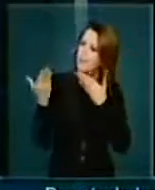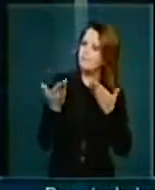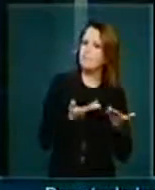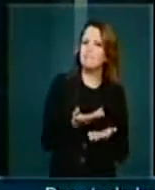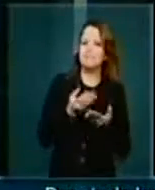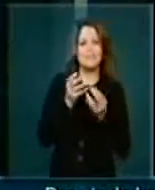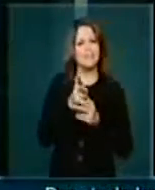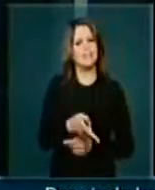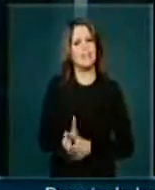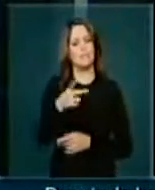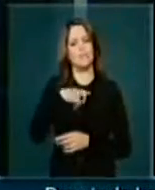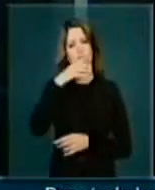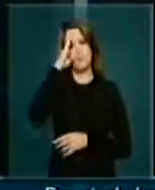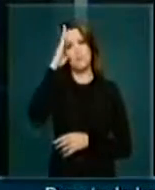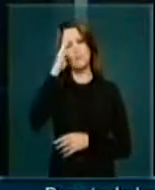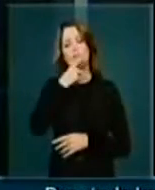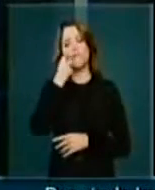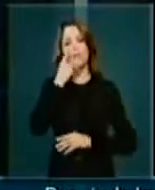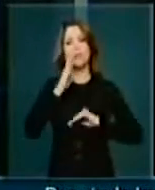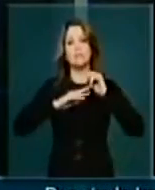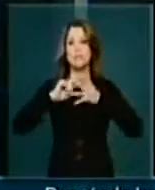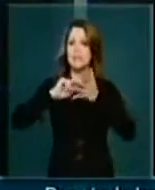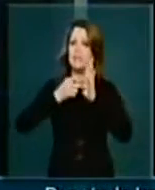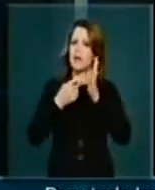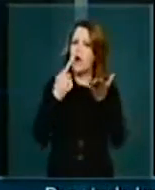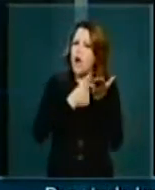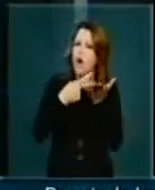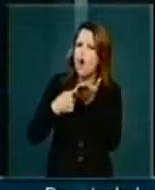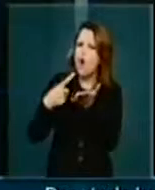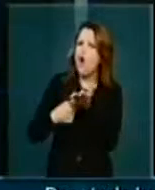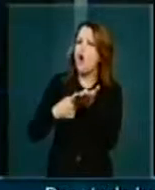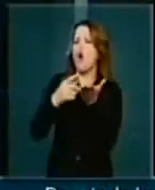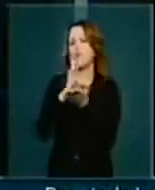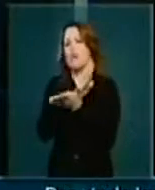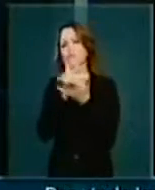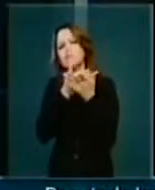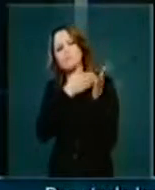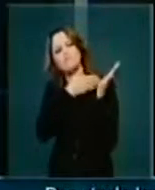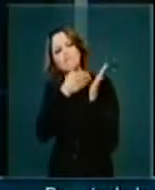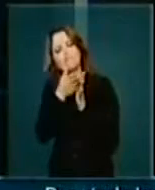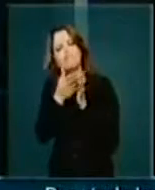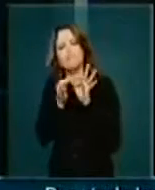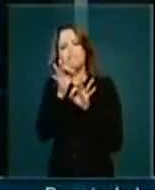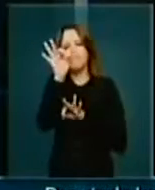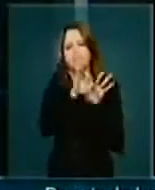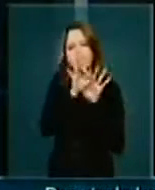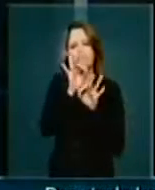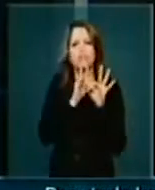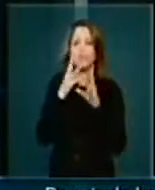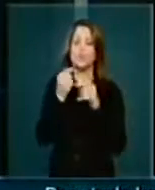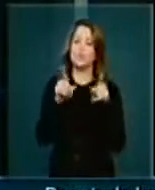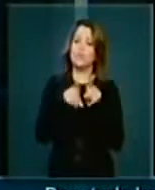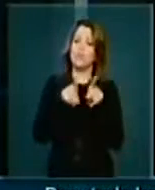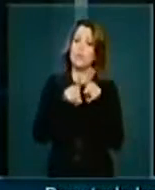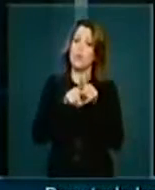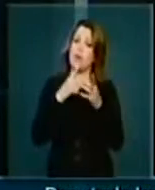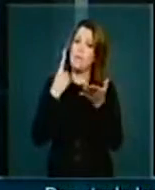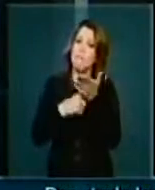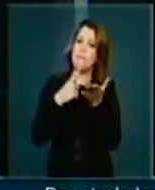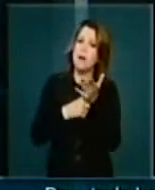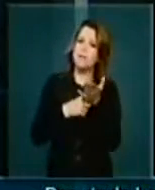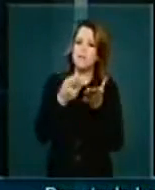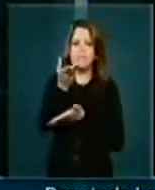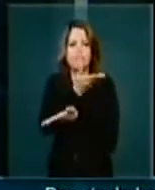bem-vindo, principalmente quando significa acordos que foram delineados, inclusive no sentido de